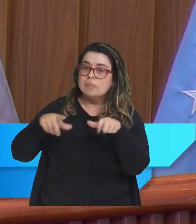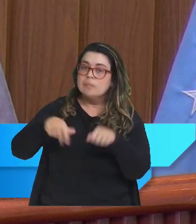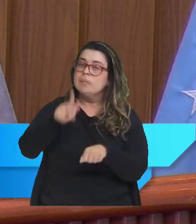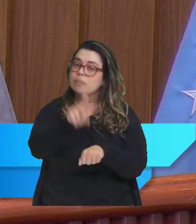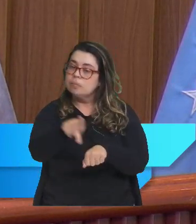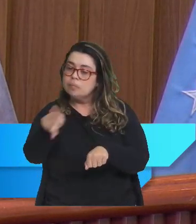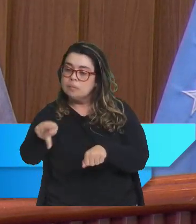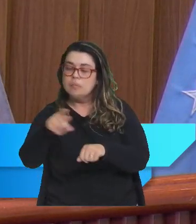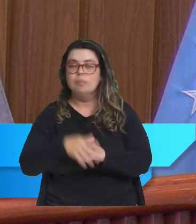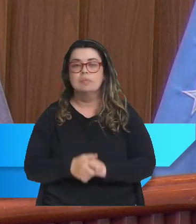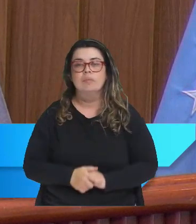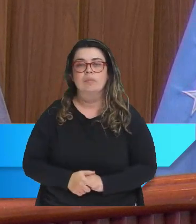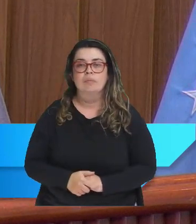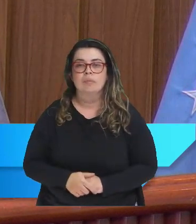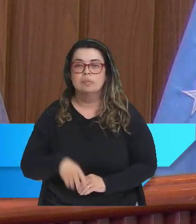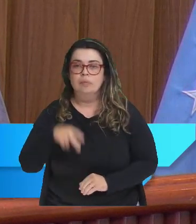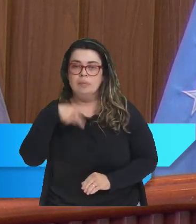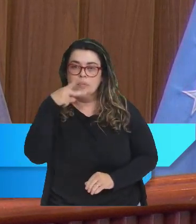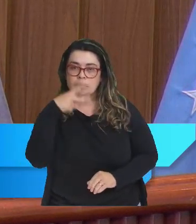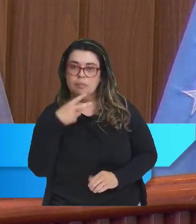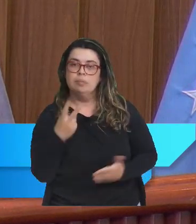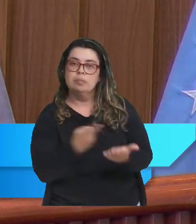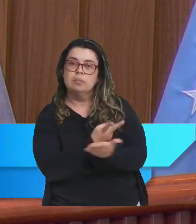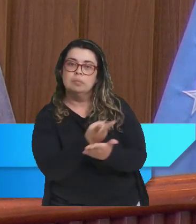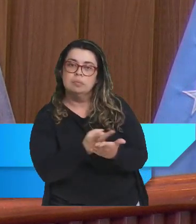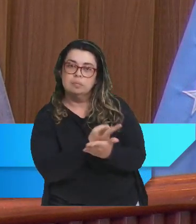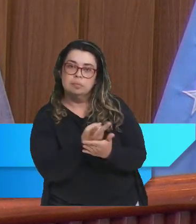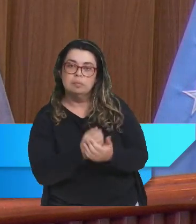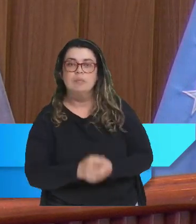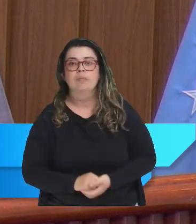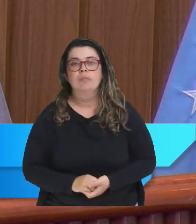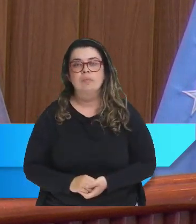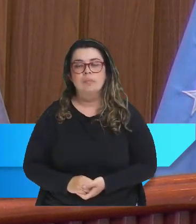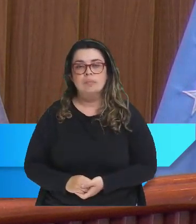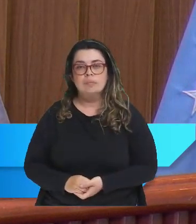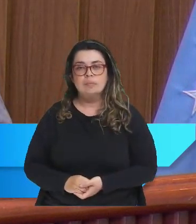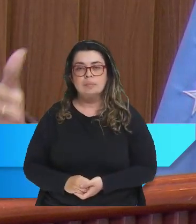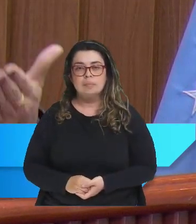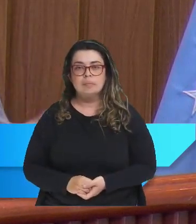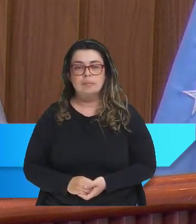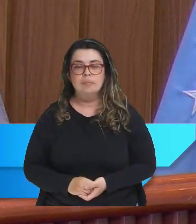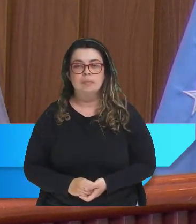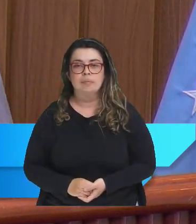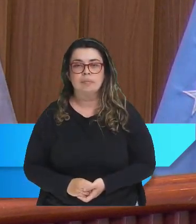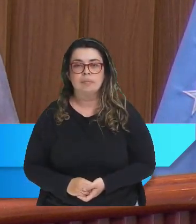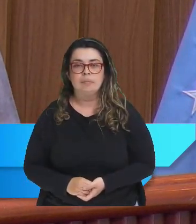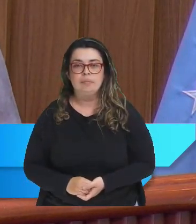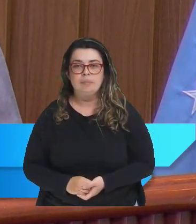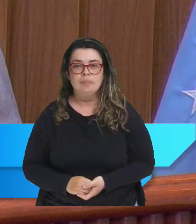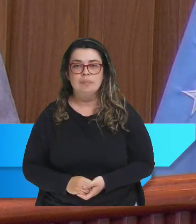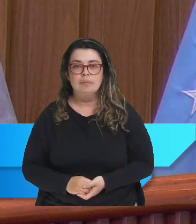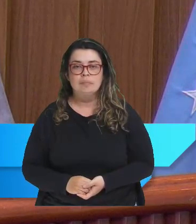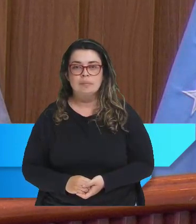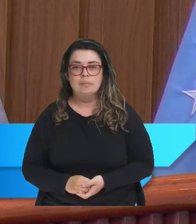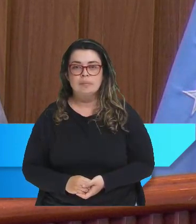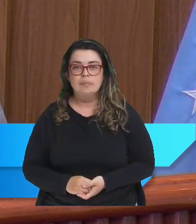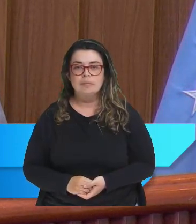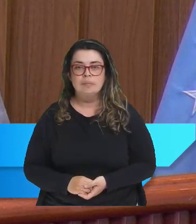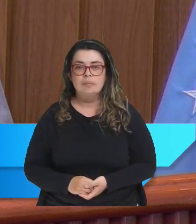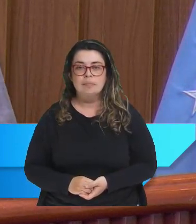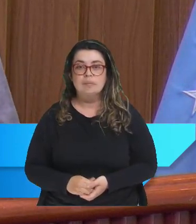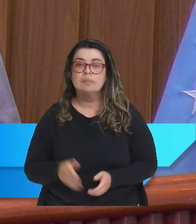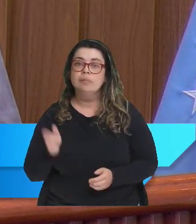nossa colocação, que nós somos procurados por alguns funcionários que entraram nesse novo concurso.